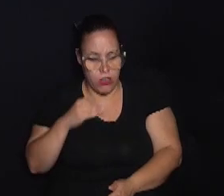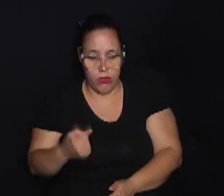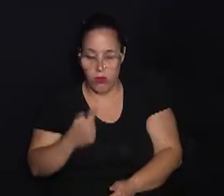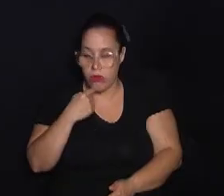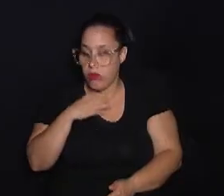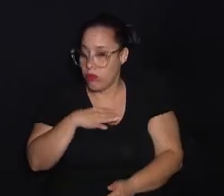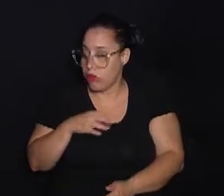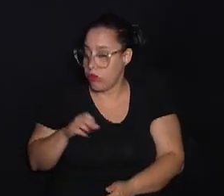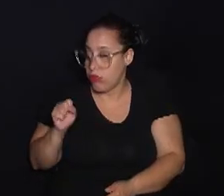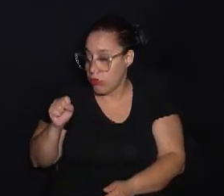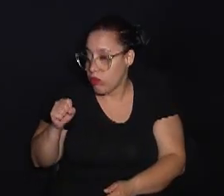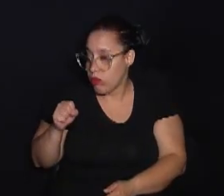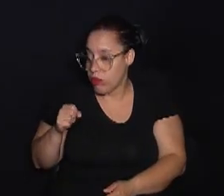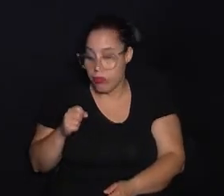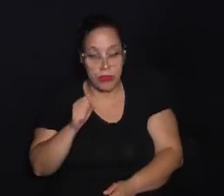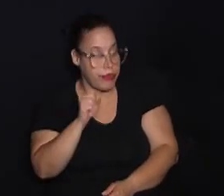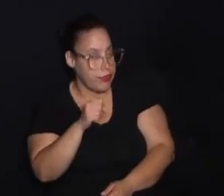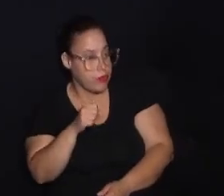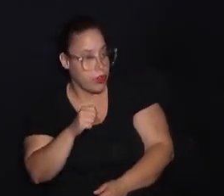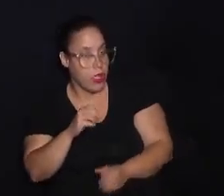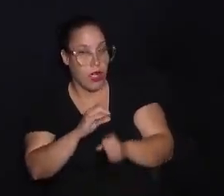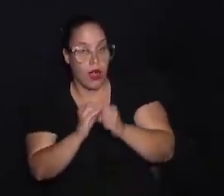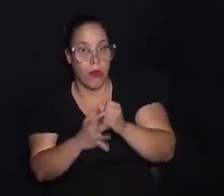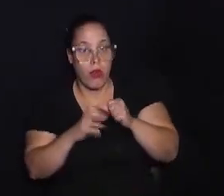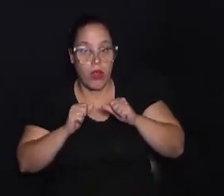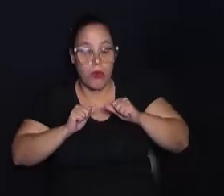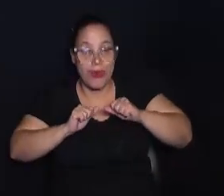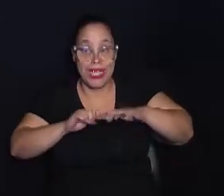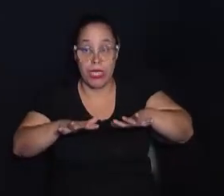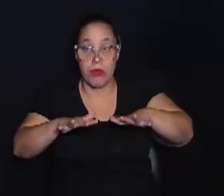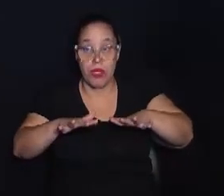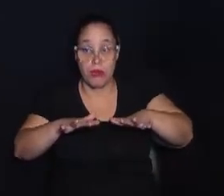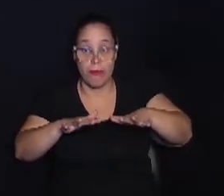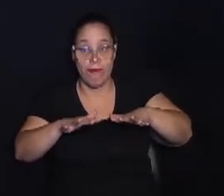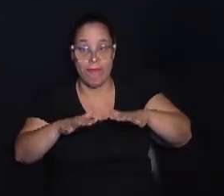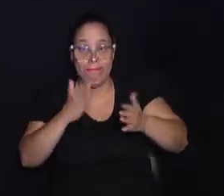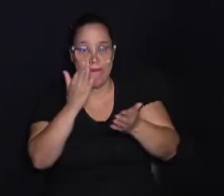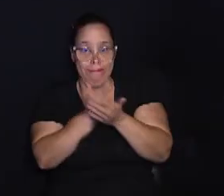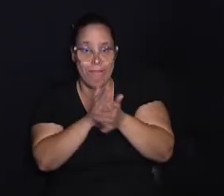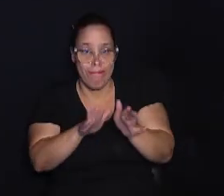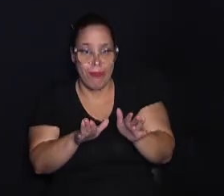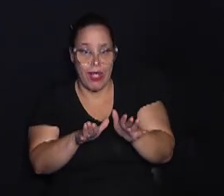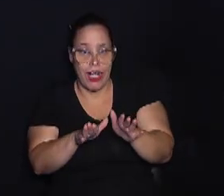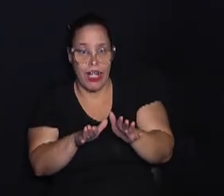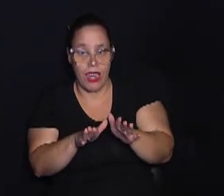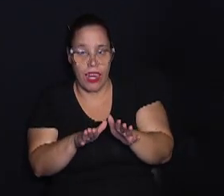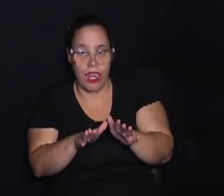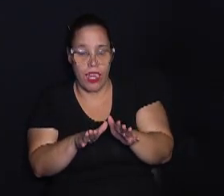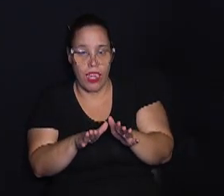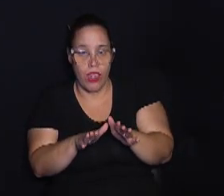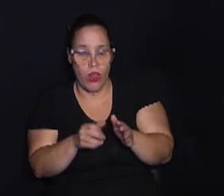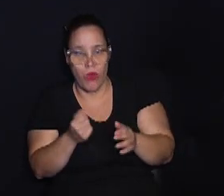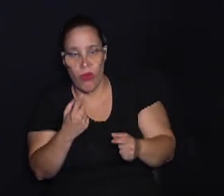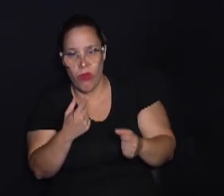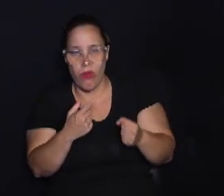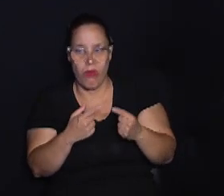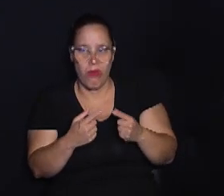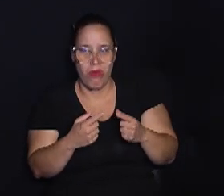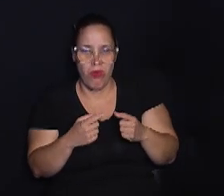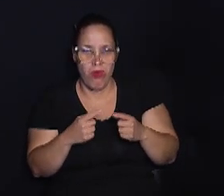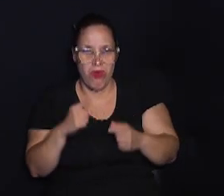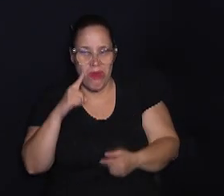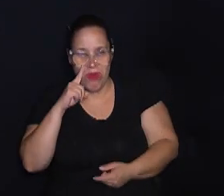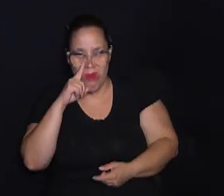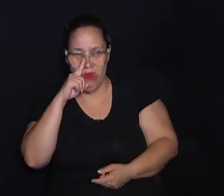né? Sim, a pandemia, ela acabou desvelando uma situação ainda muito grave no